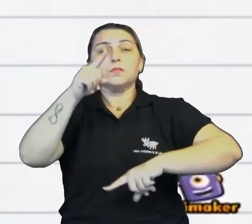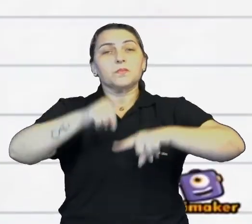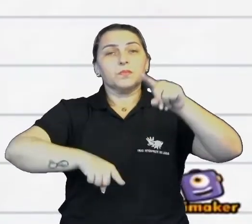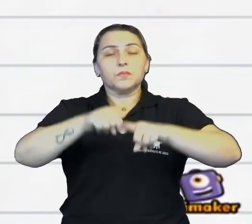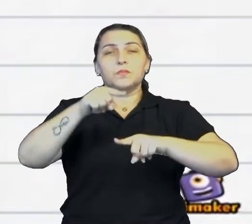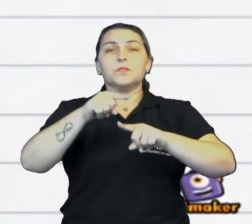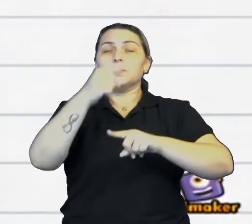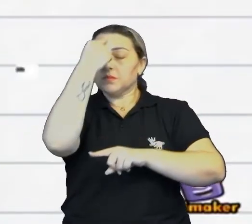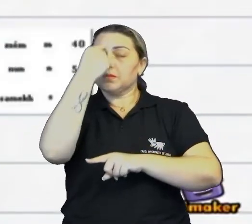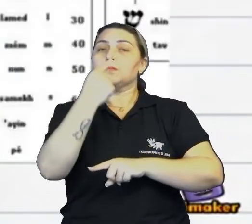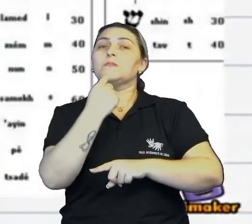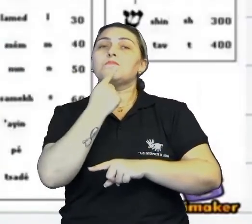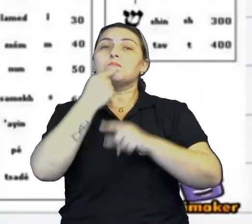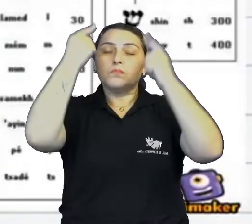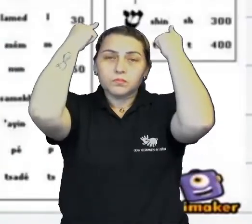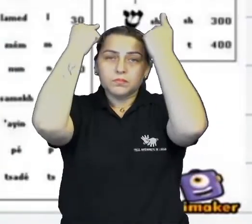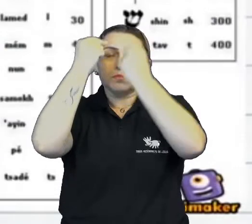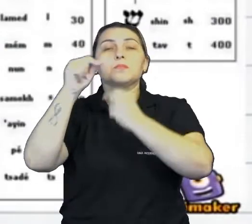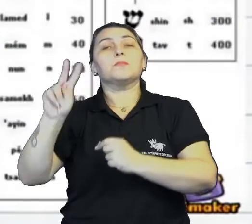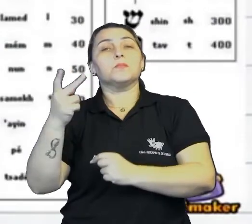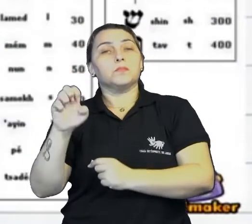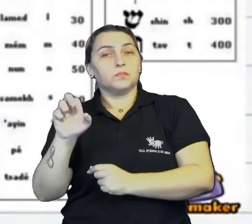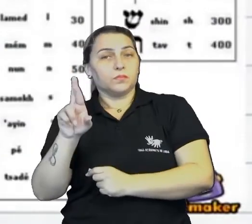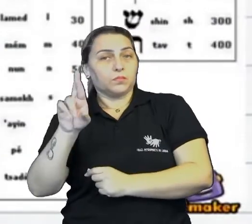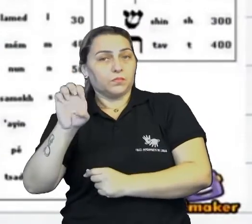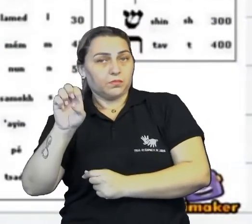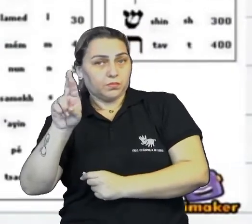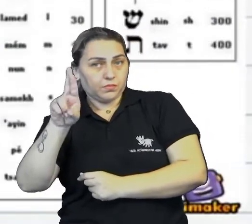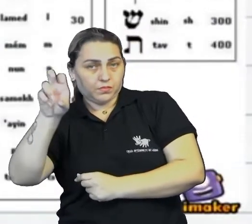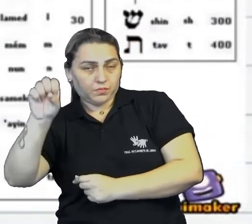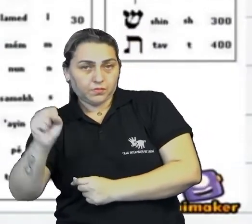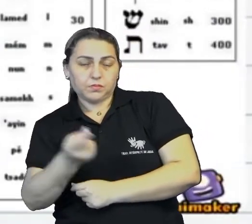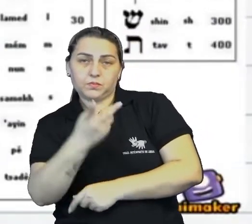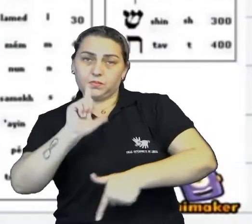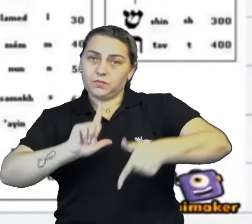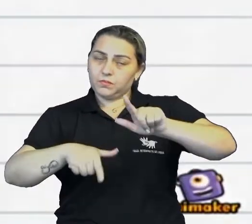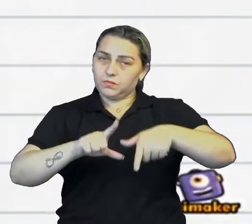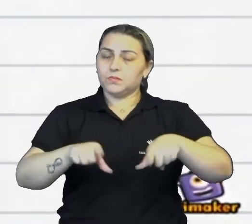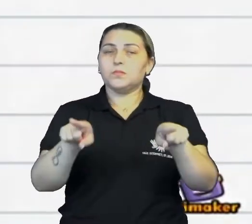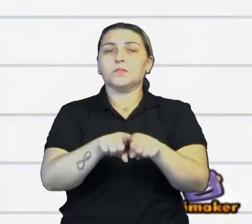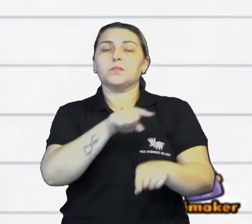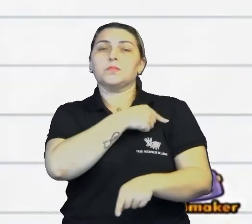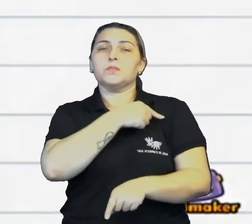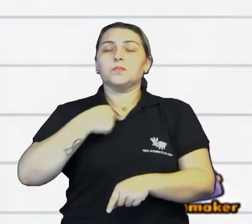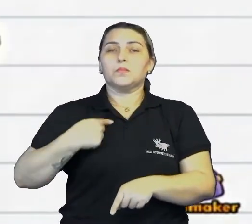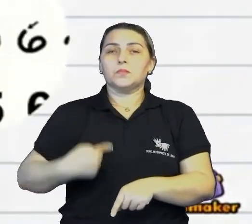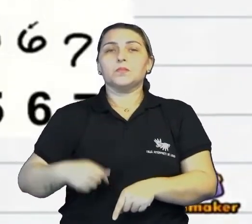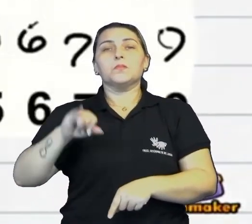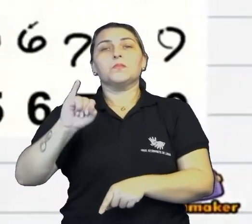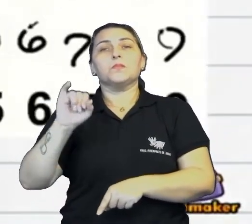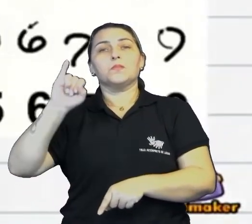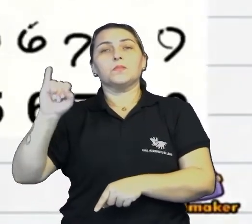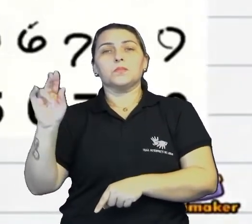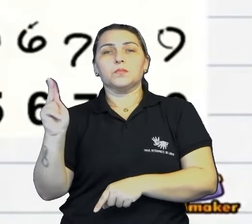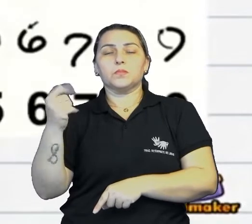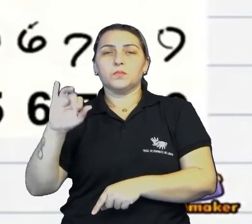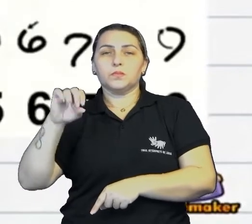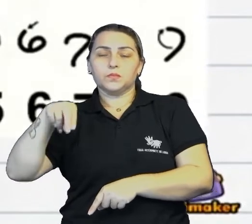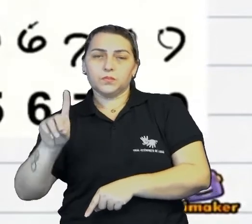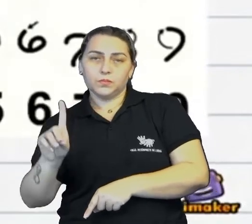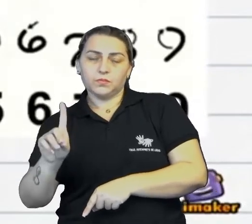Os gregos e hebreus utilizavam letras para contagem. Tinha também os chineses e os indo-arábicos, entre outros que tinham